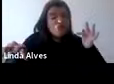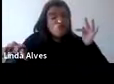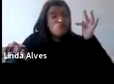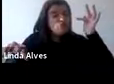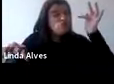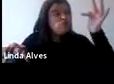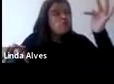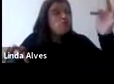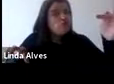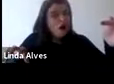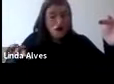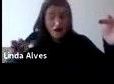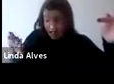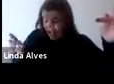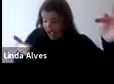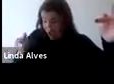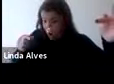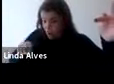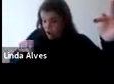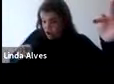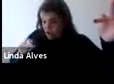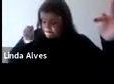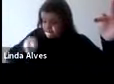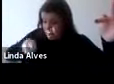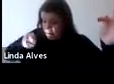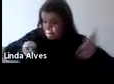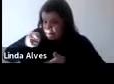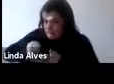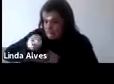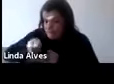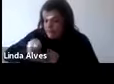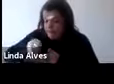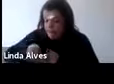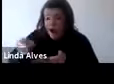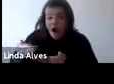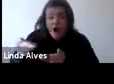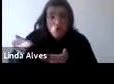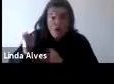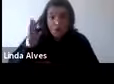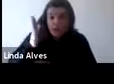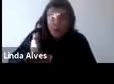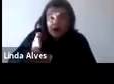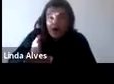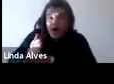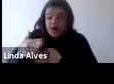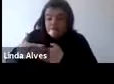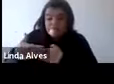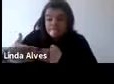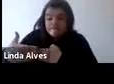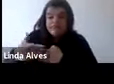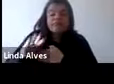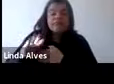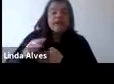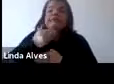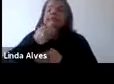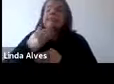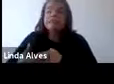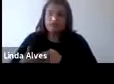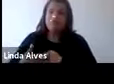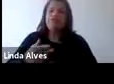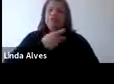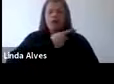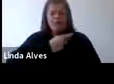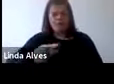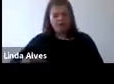exigência atual. As centrais têm feito isso. Eu digo para vocês, diariamente, o presidente